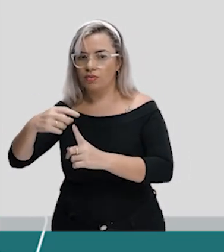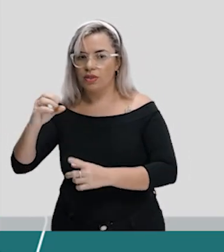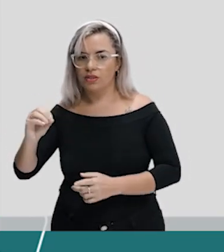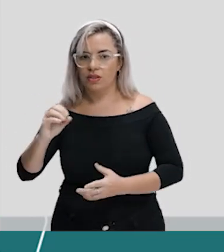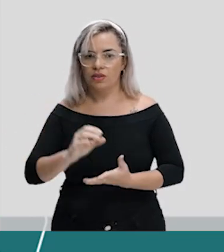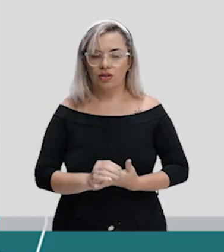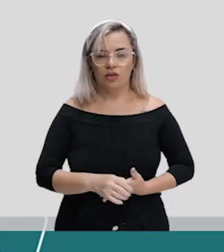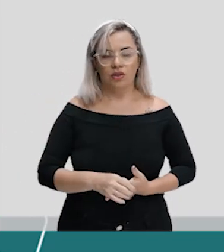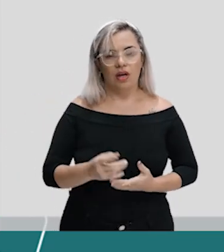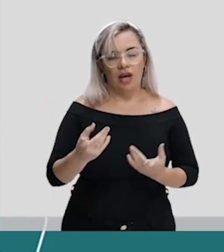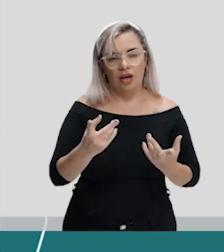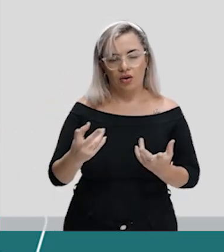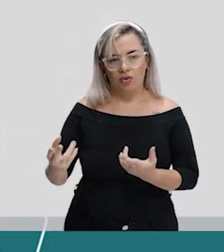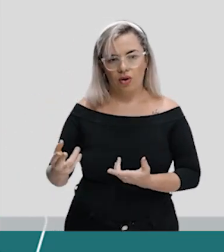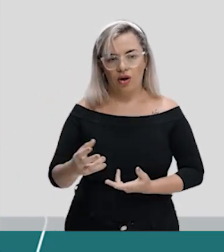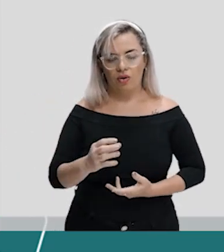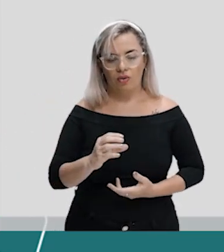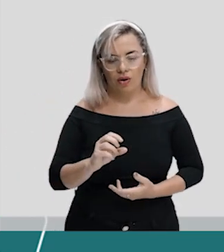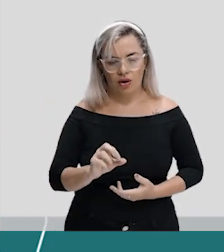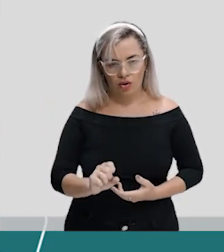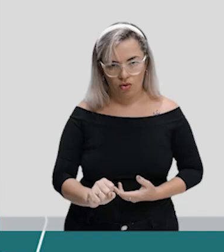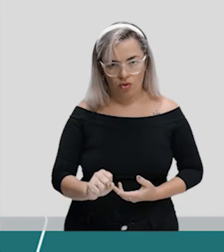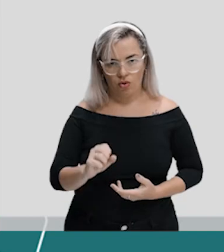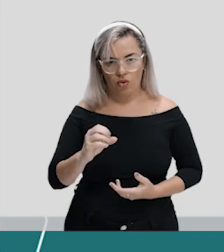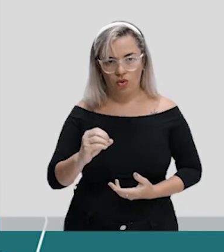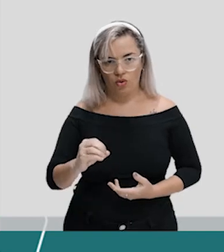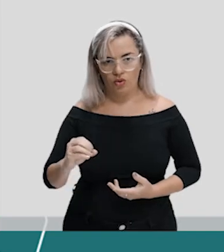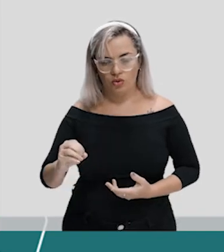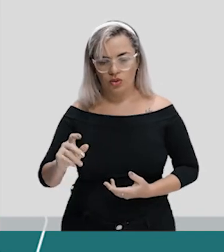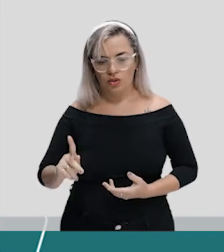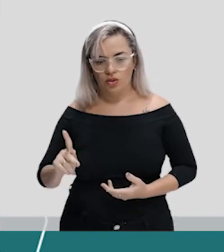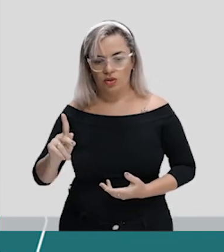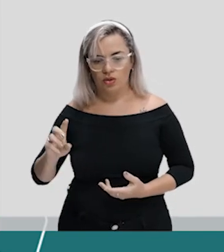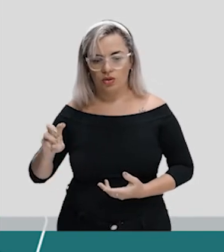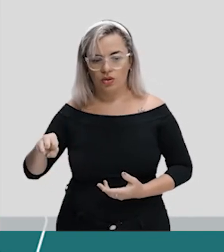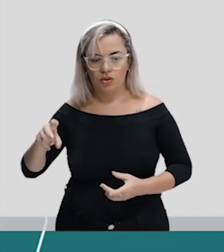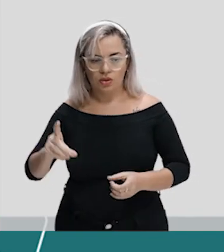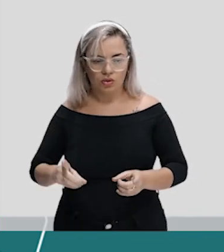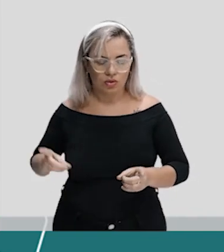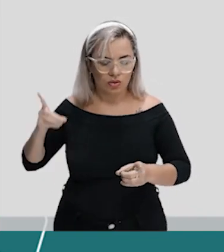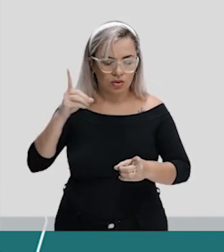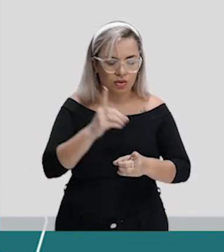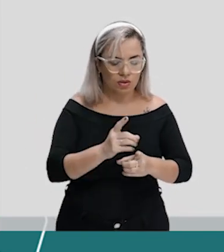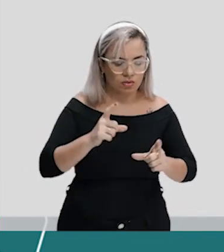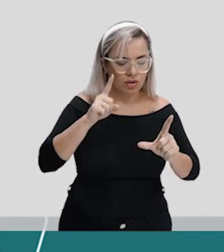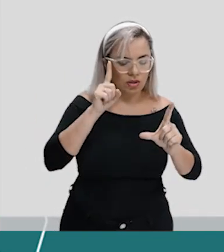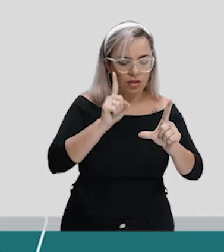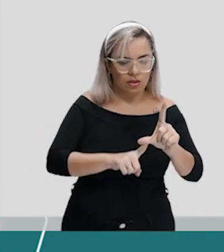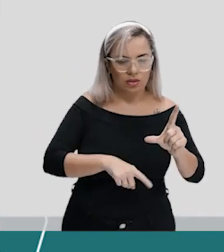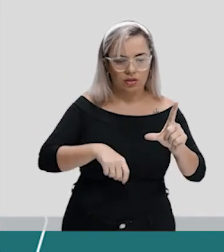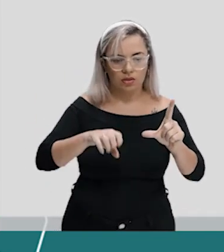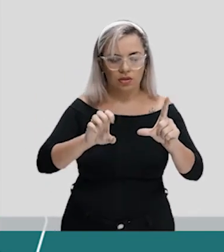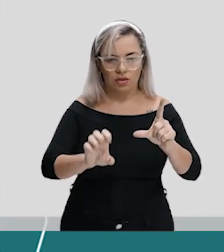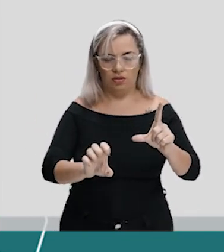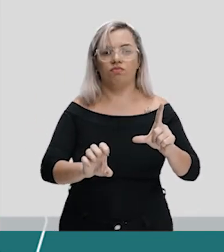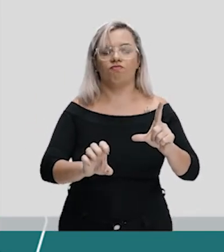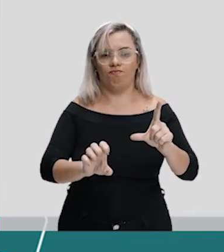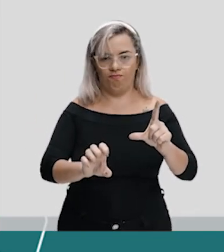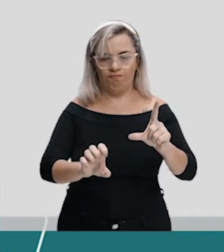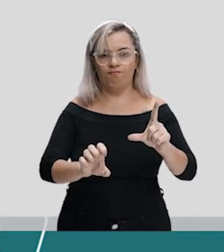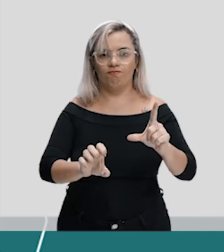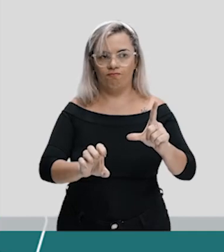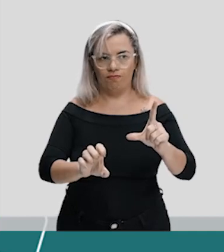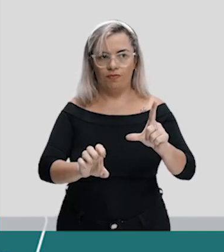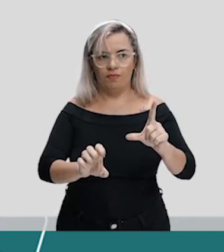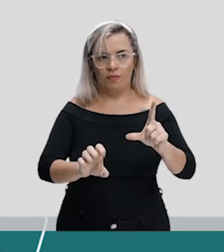kilowatts. Então a resposta nós encontramos lá na letra E. Não é isso? Questão 2,